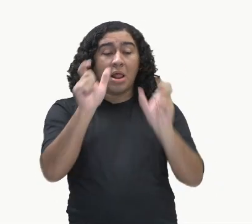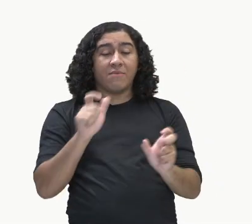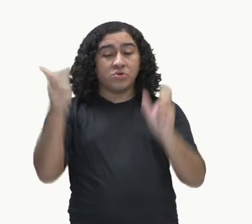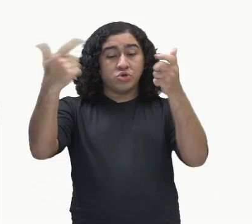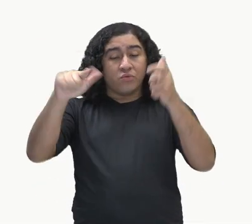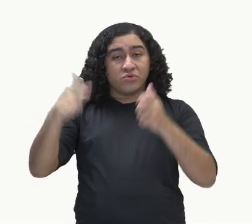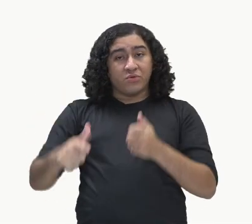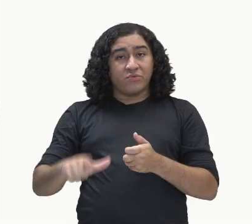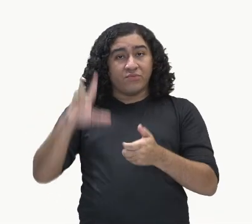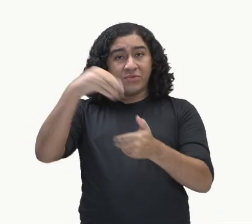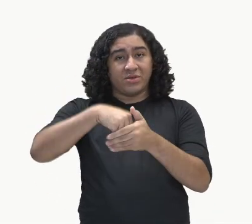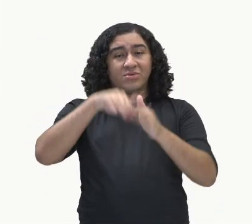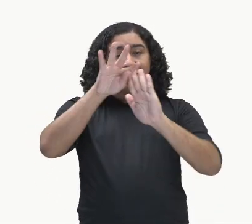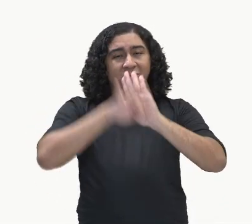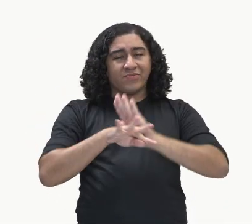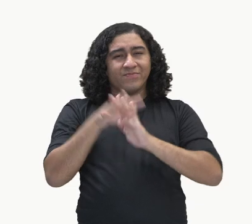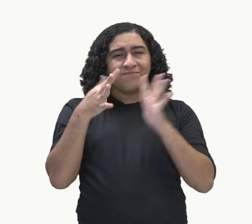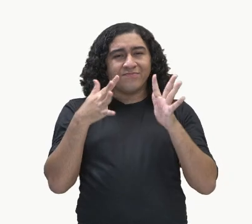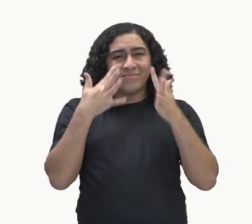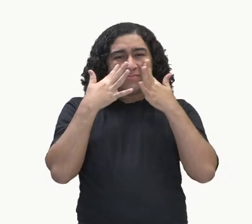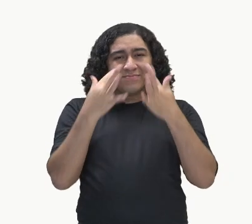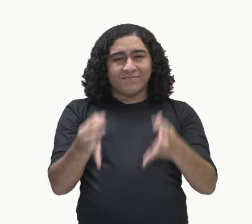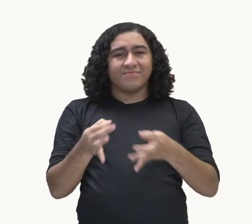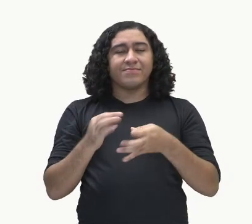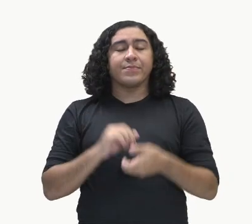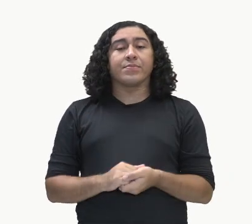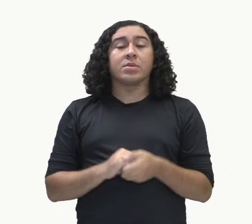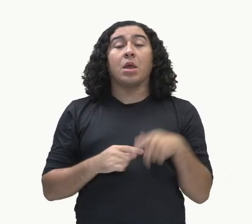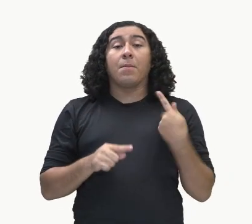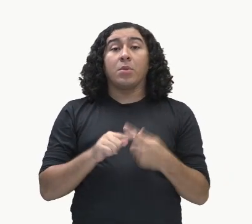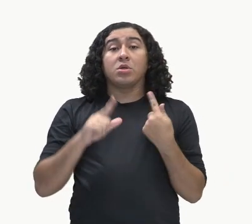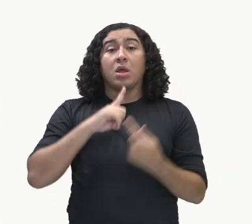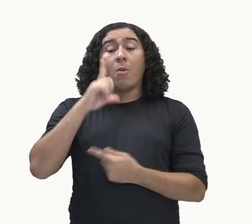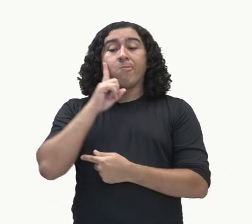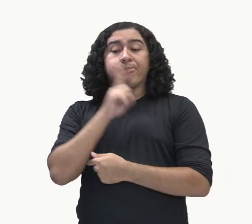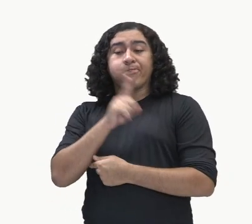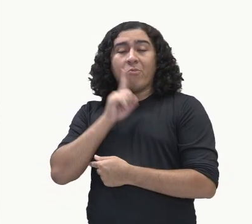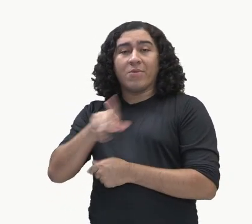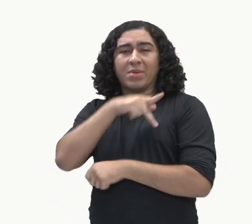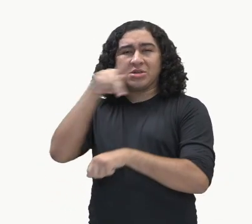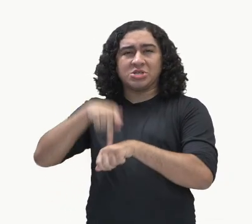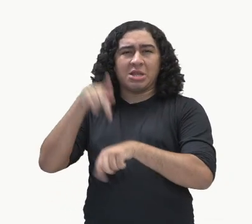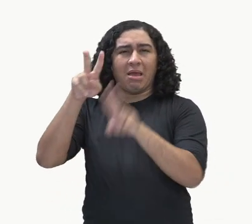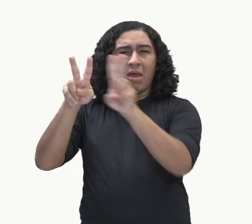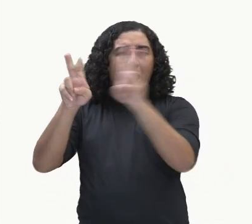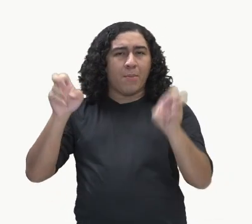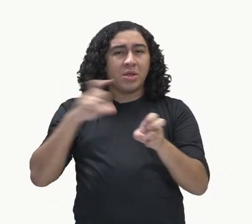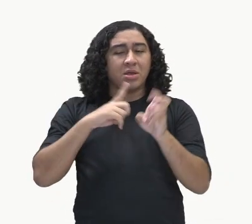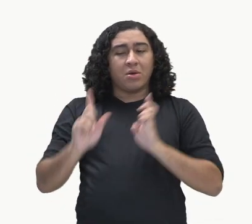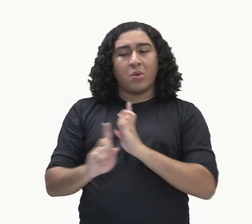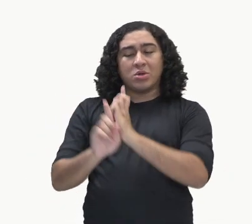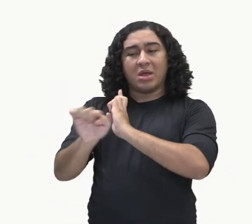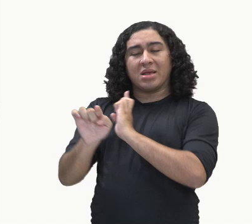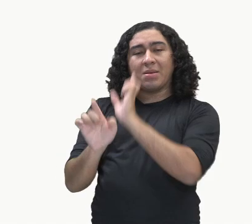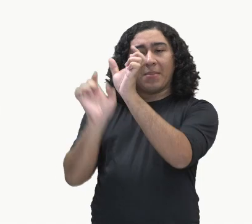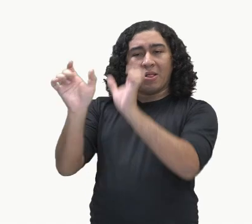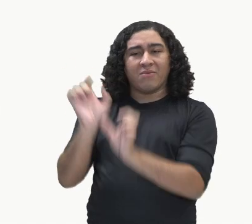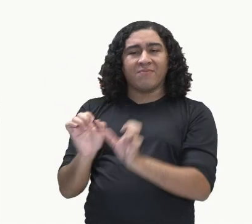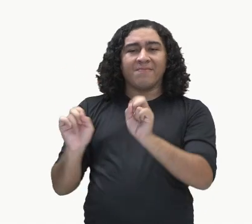dentro desse nosso texto? Vamos lá. Então, já que a gente está falando dos Estados Unidos, né, a gente vai acabar encontrando palavras relacionadas a ele,